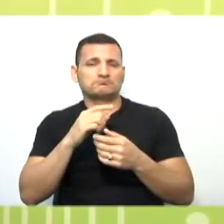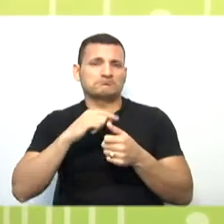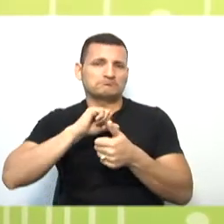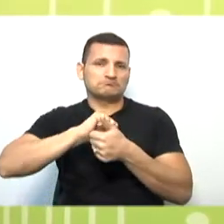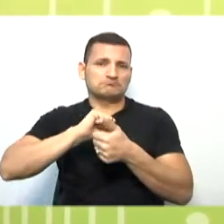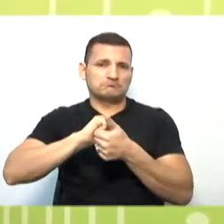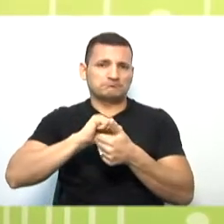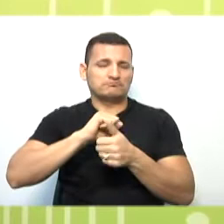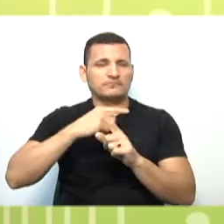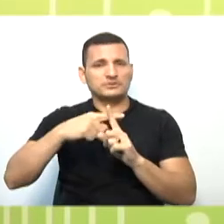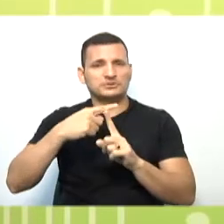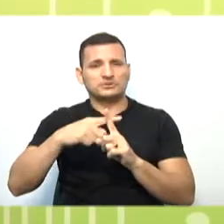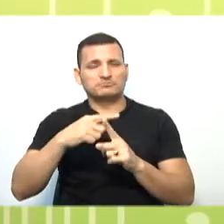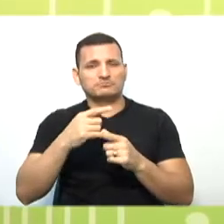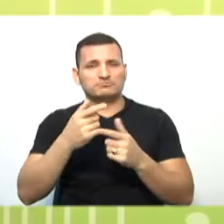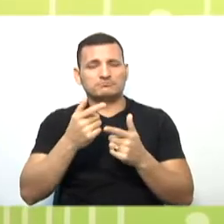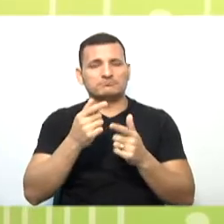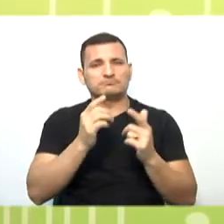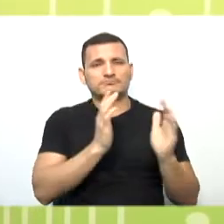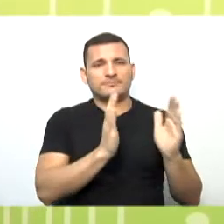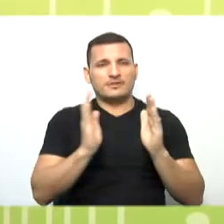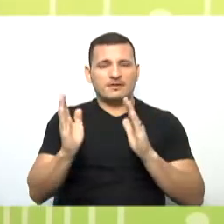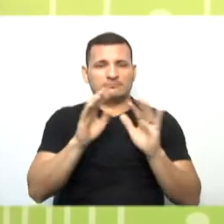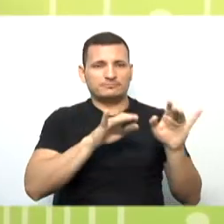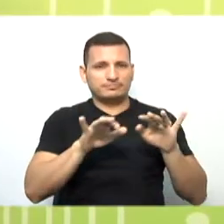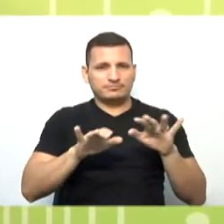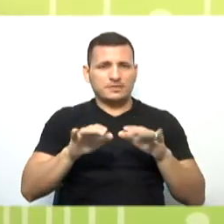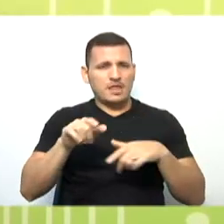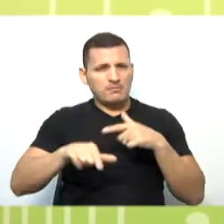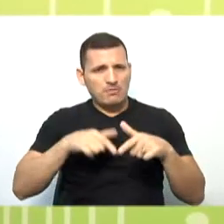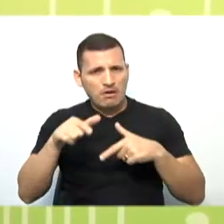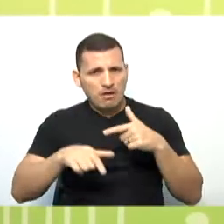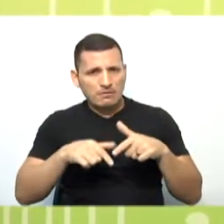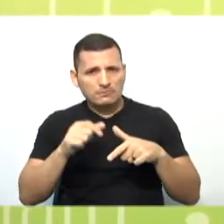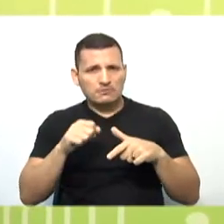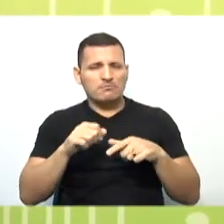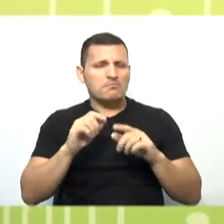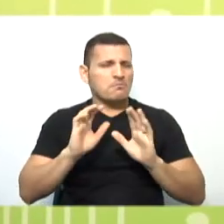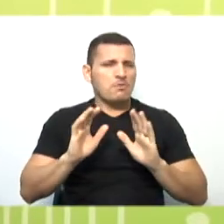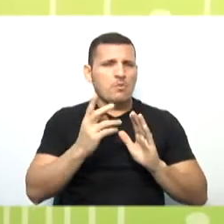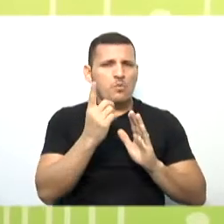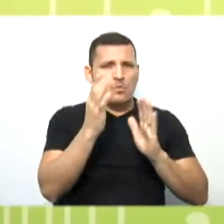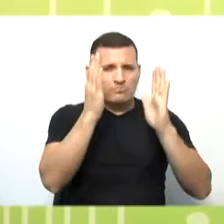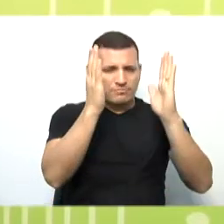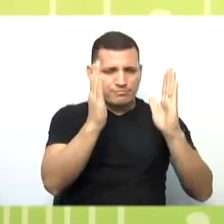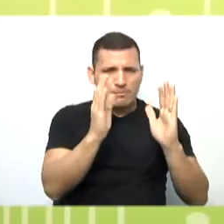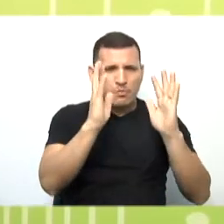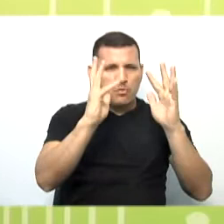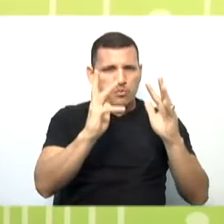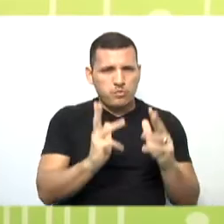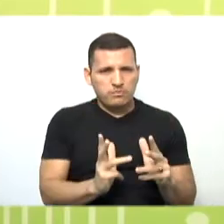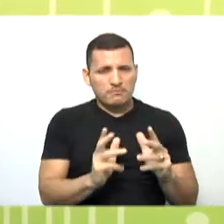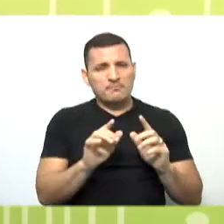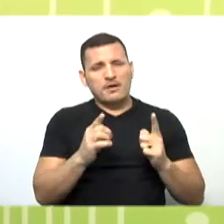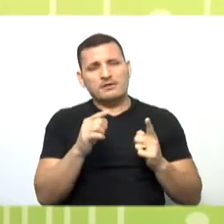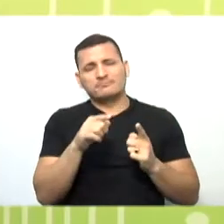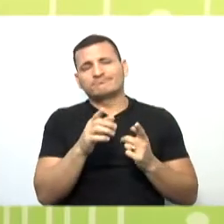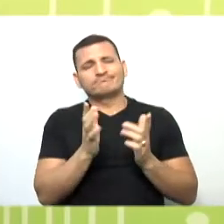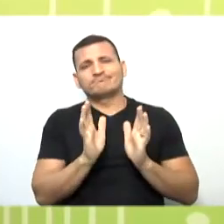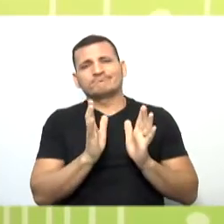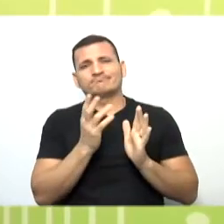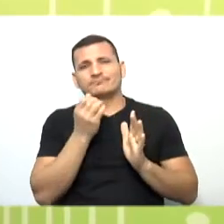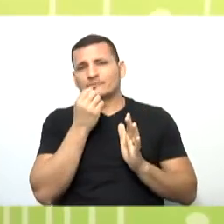em camada. Dá um pouco mais de trabalho? Sim. Podia fazer tudo num lugar só? Pode. Porém, não